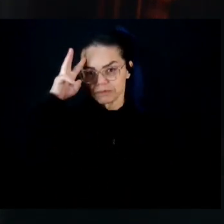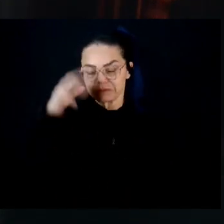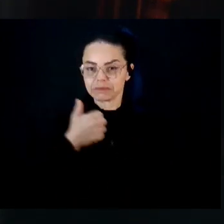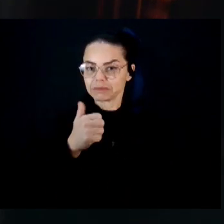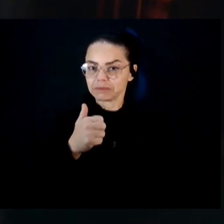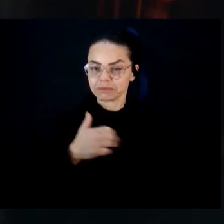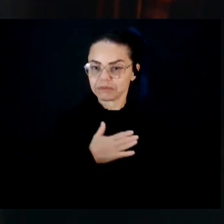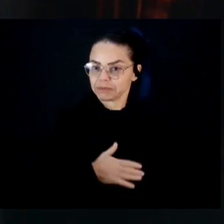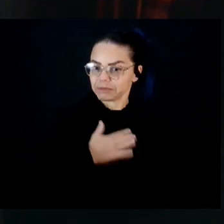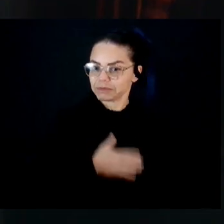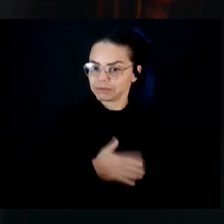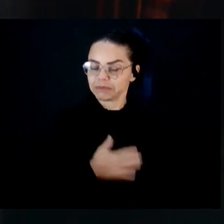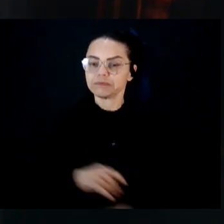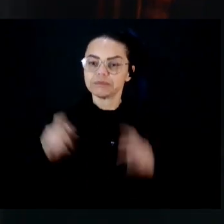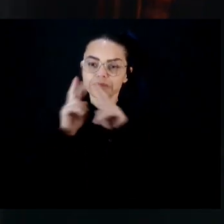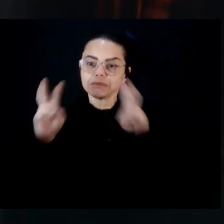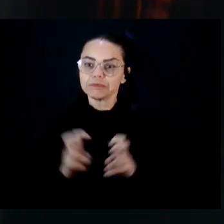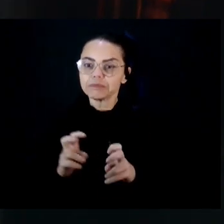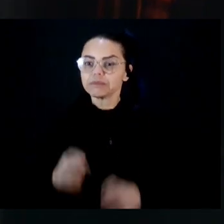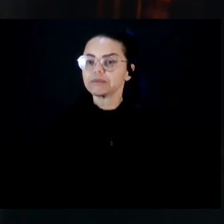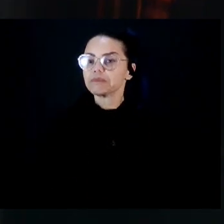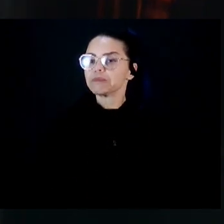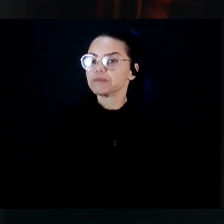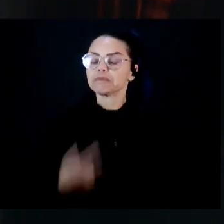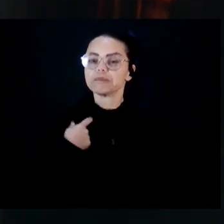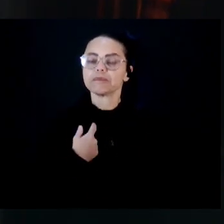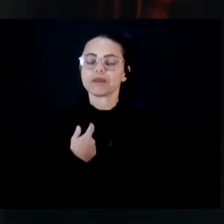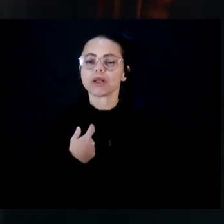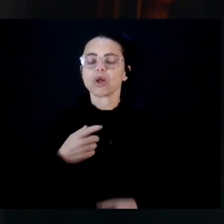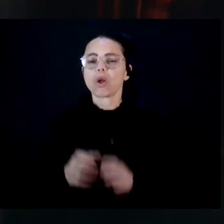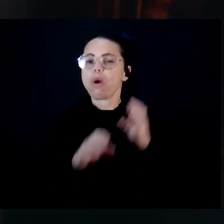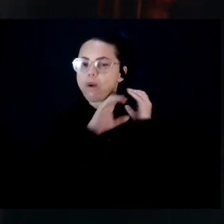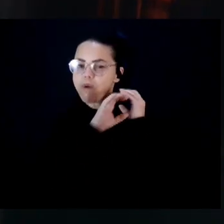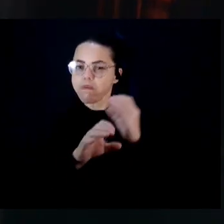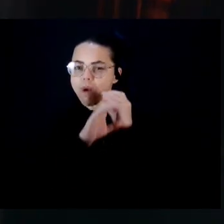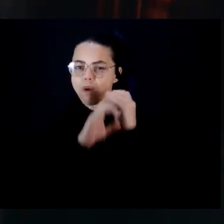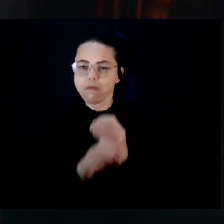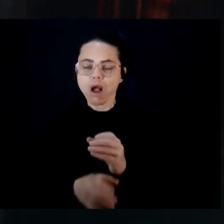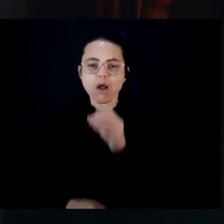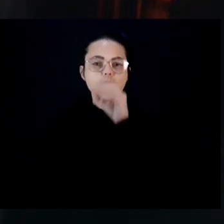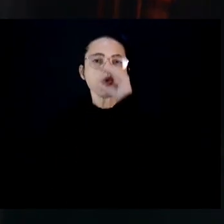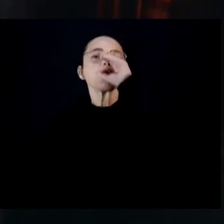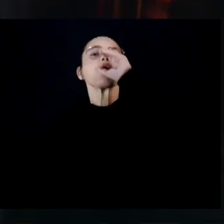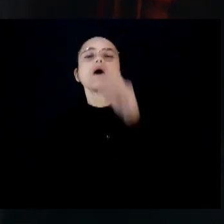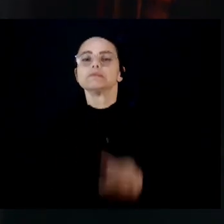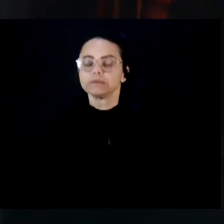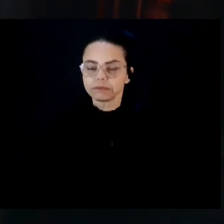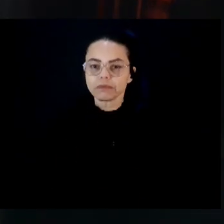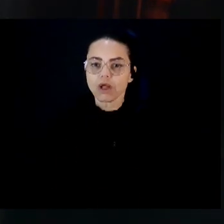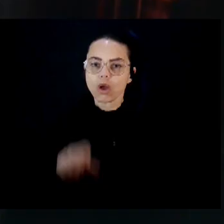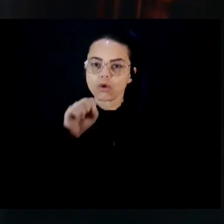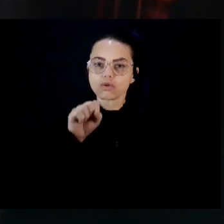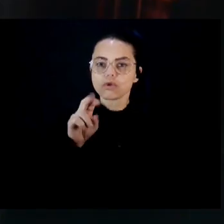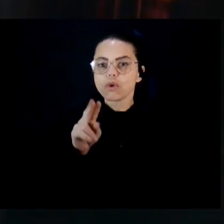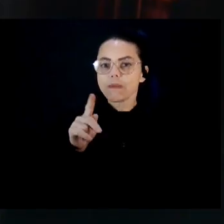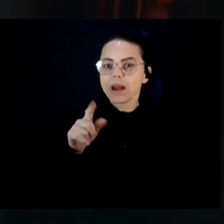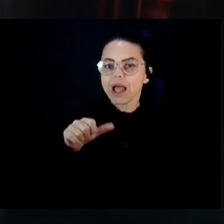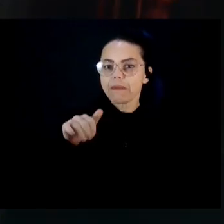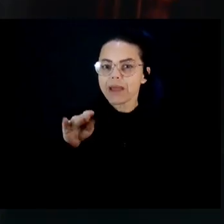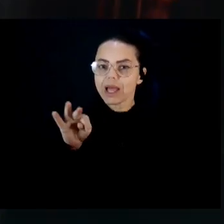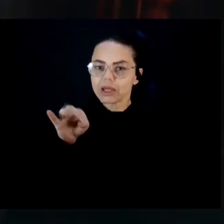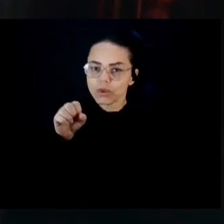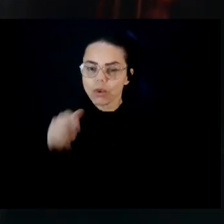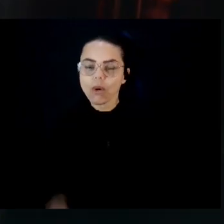do programa é consumo de suplementos alimentares e vitaminas. Você utiliza algum tipo de suplemento no seu